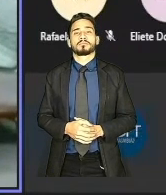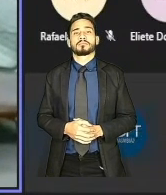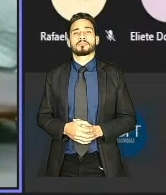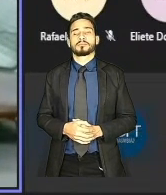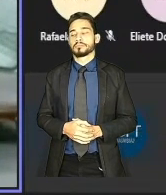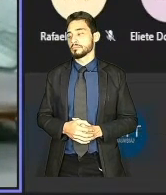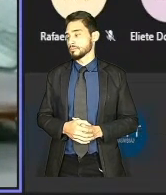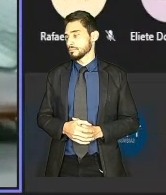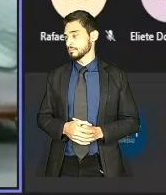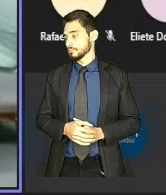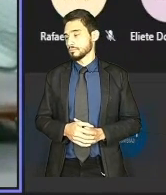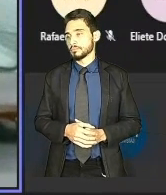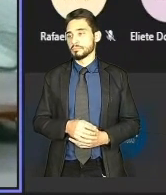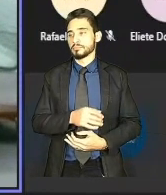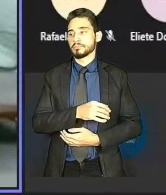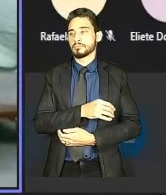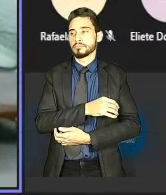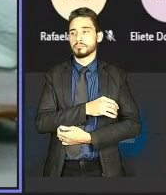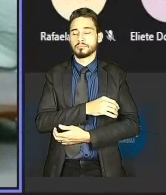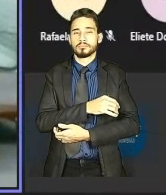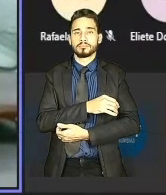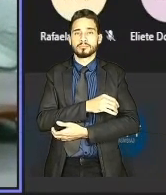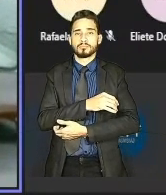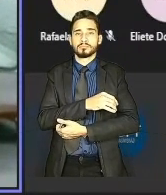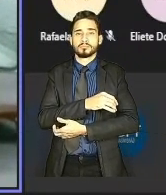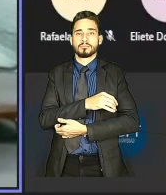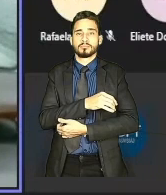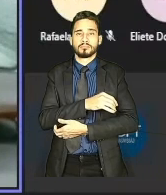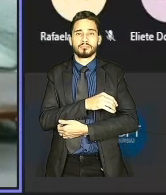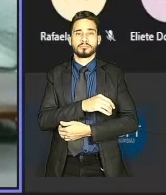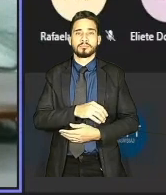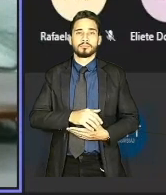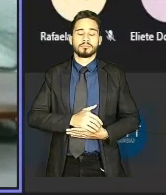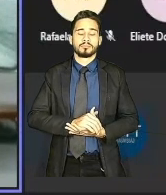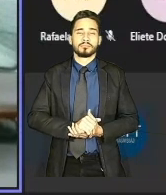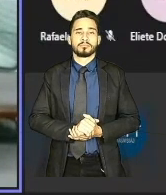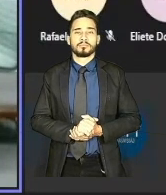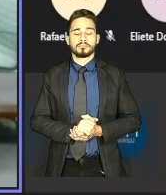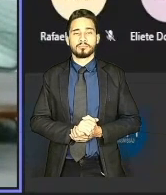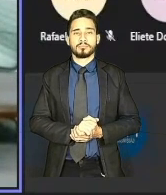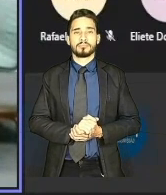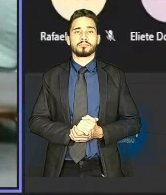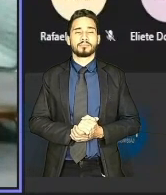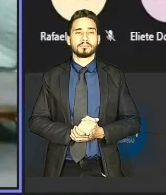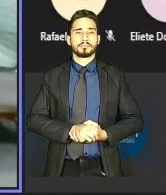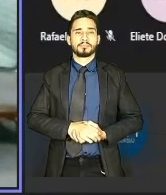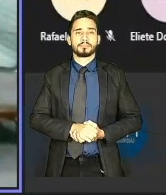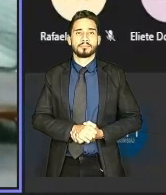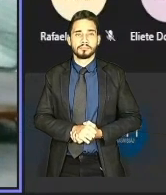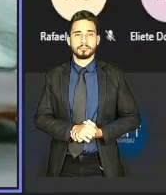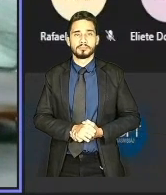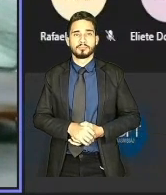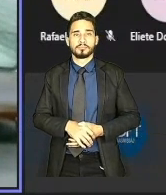Isto, uma dessas listas, foi proclamado por vários. Foi proclamado por qual sessão? Que tem tudo certinho? Na presidência.